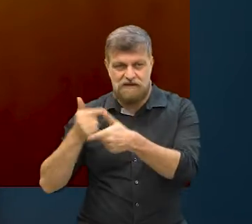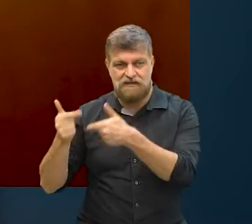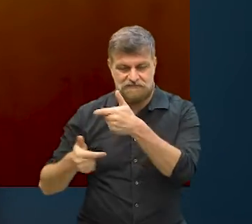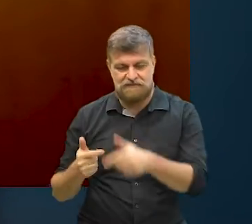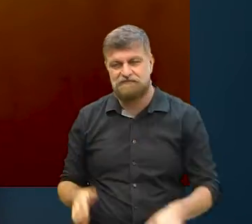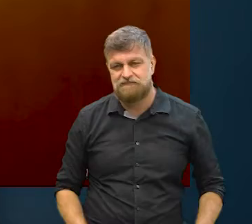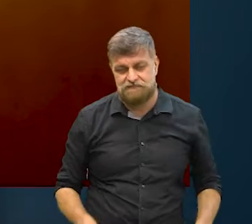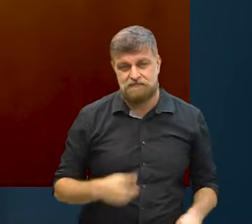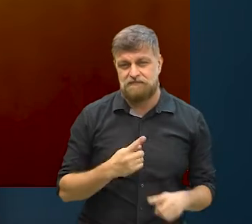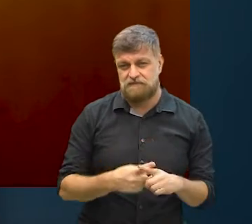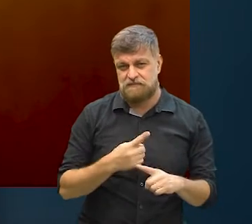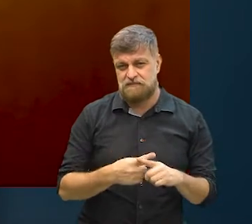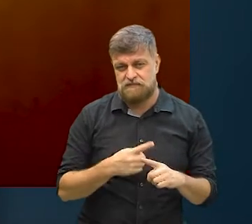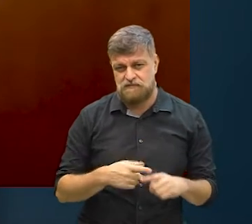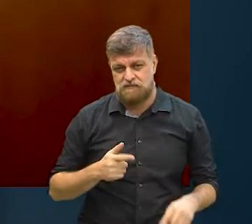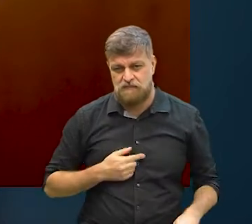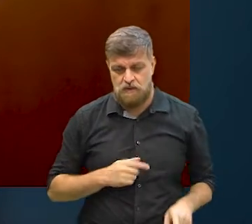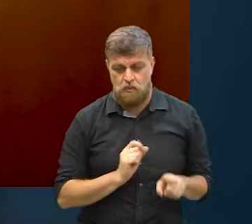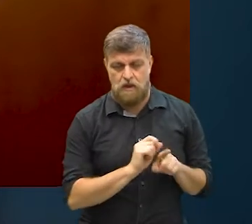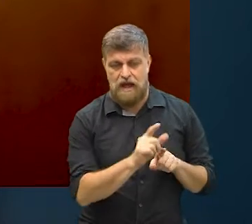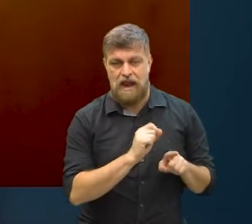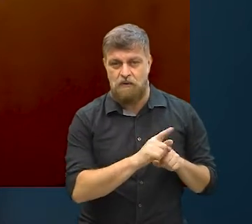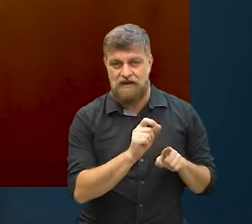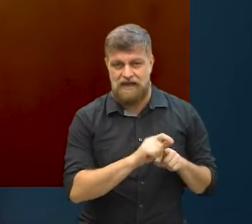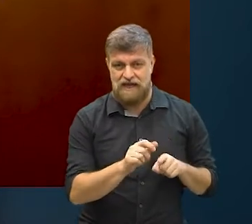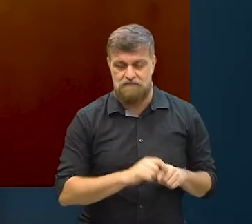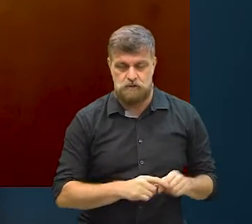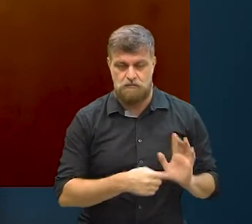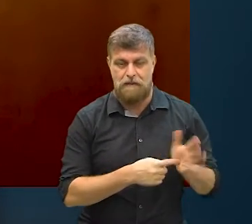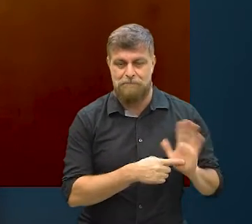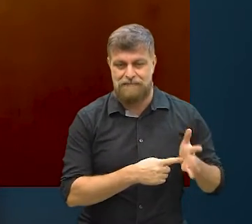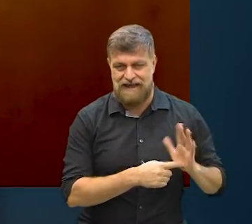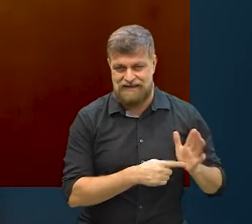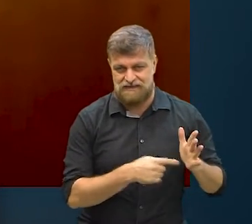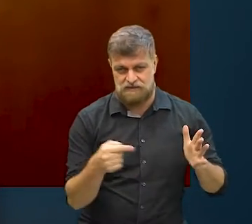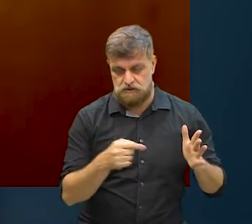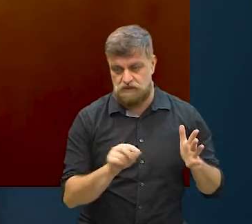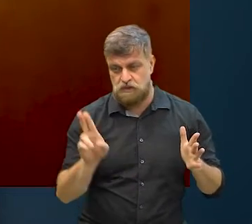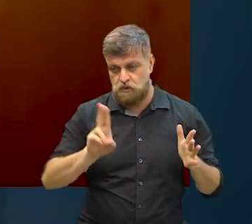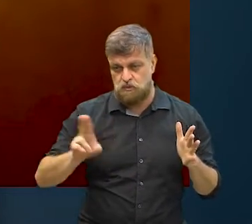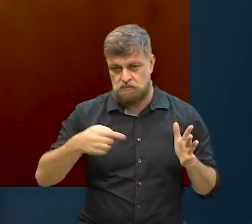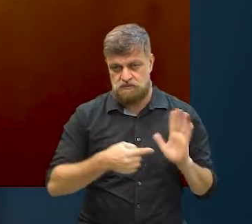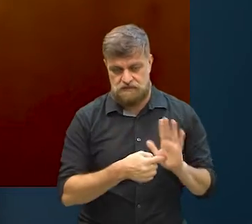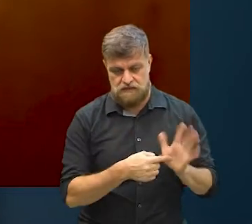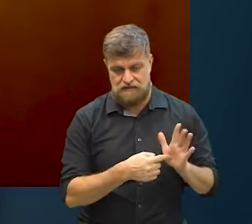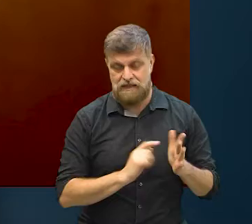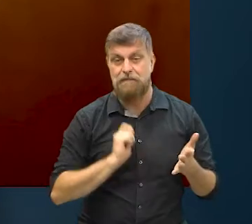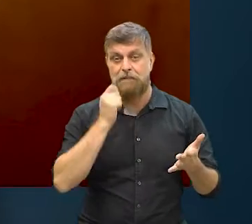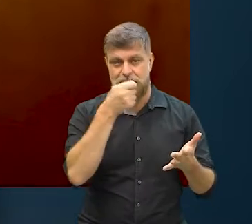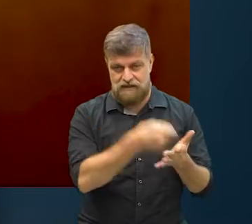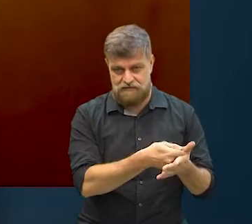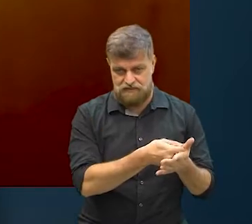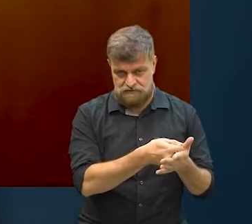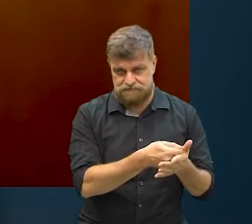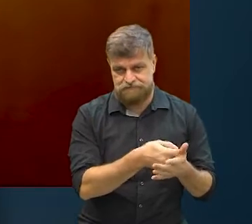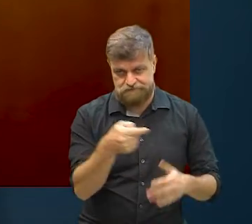criolipólise de madrugada, porque eu alocava essa máquina, então eu tinha que trabalhar para poder